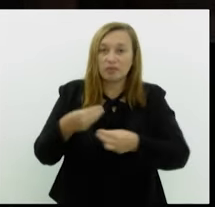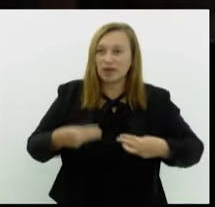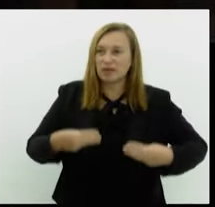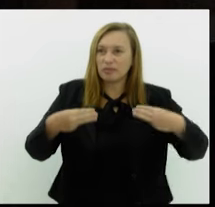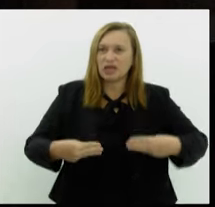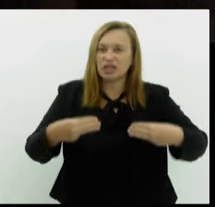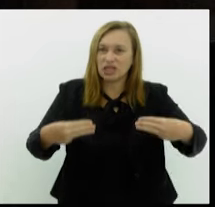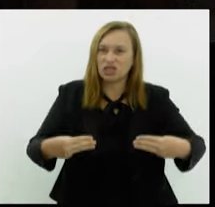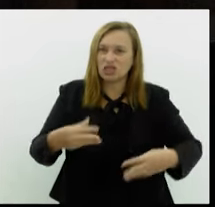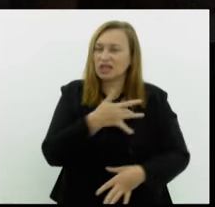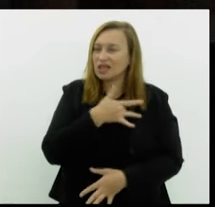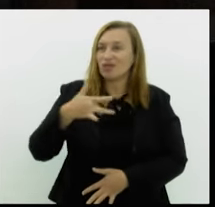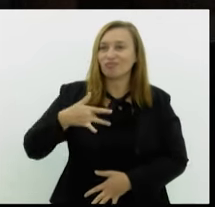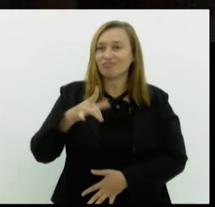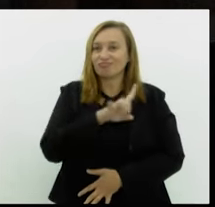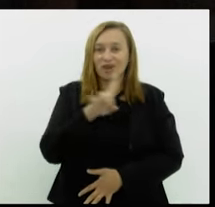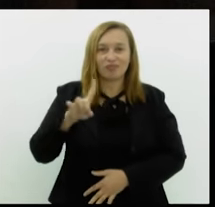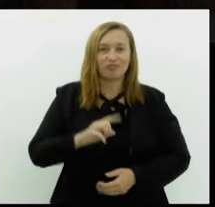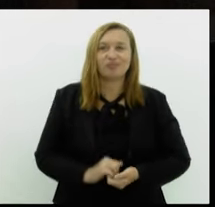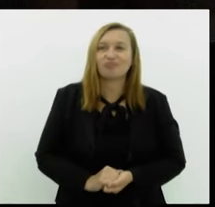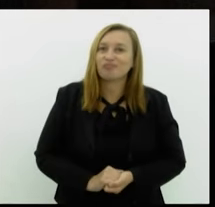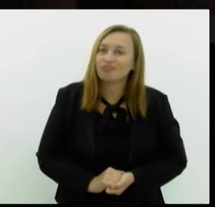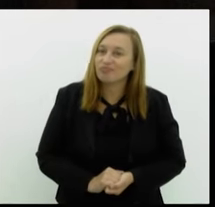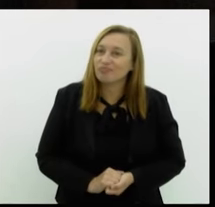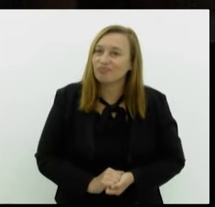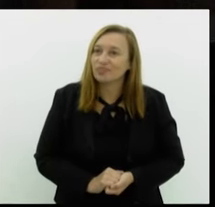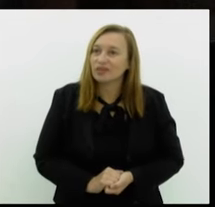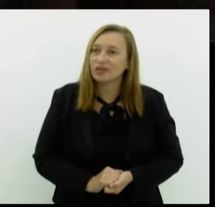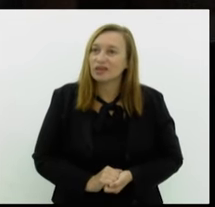da Saúde.